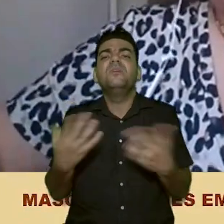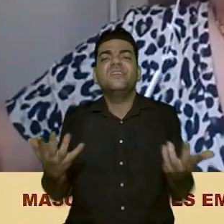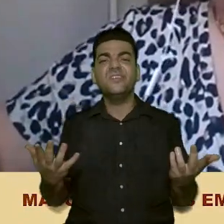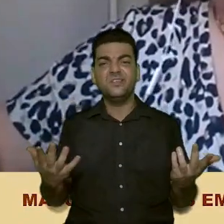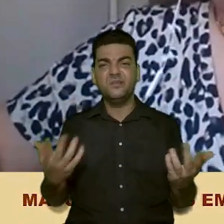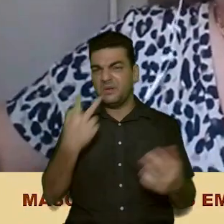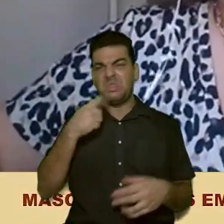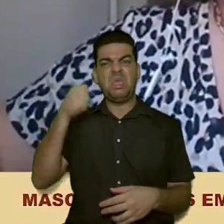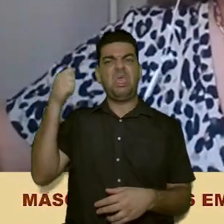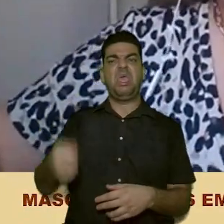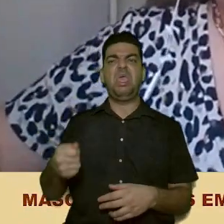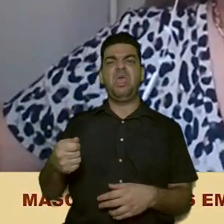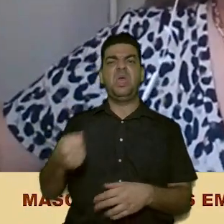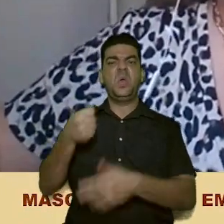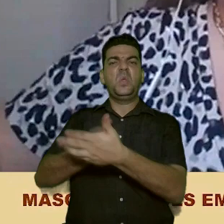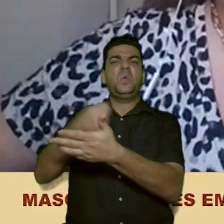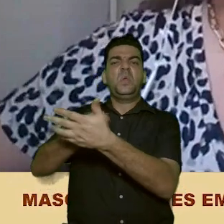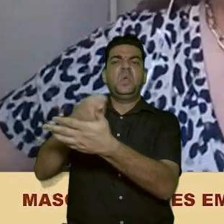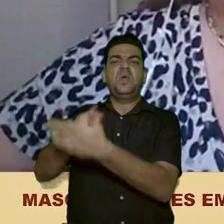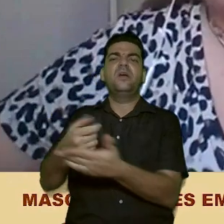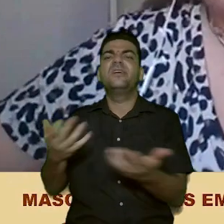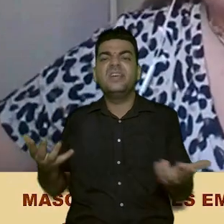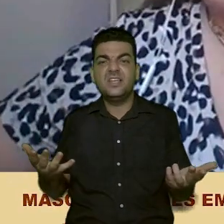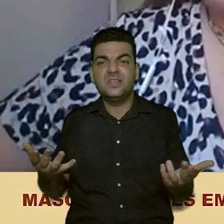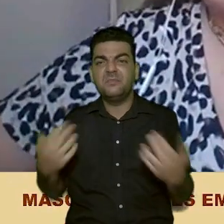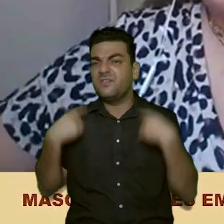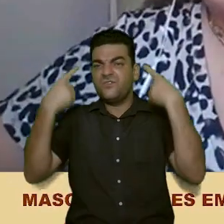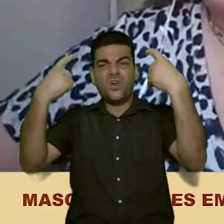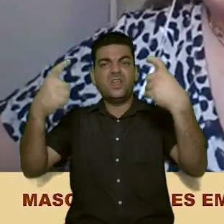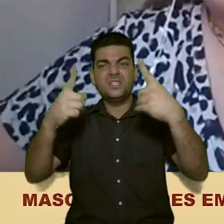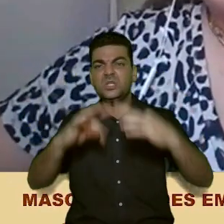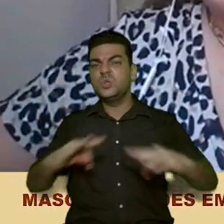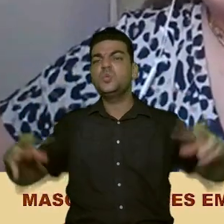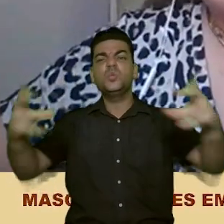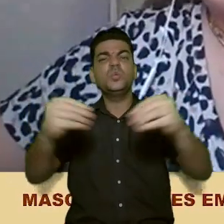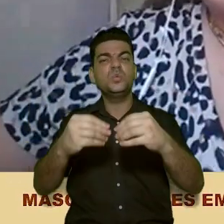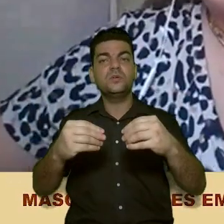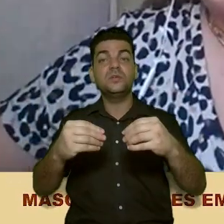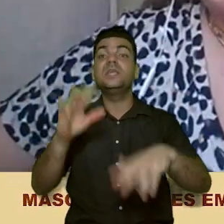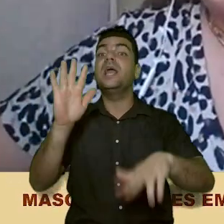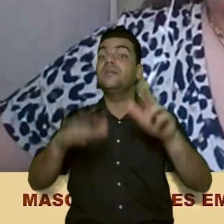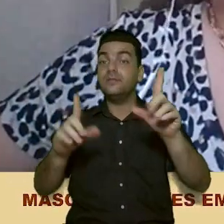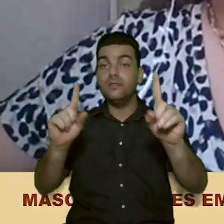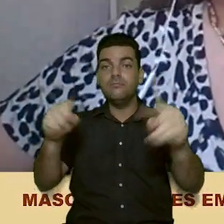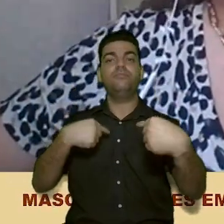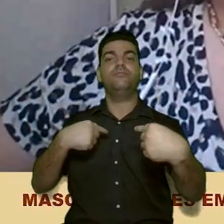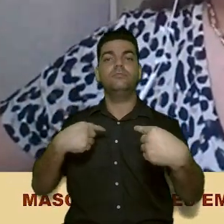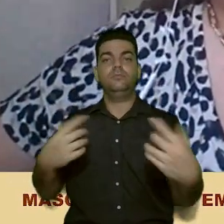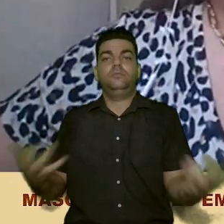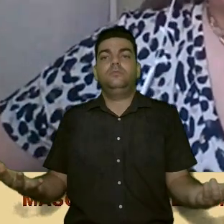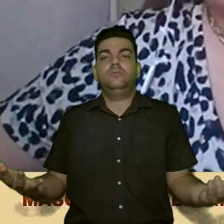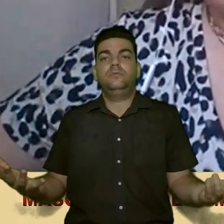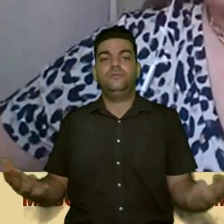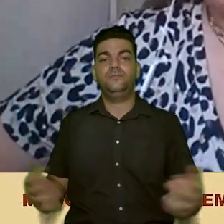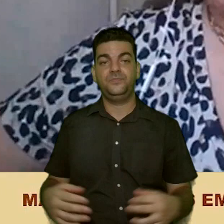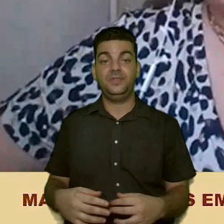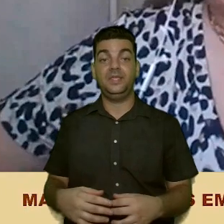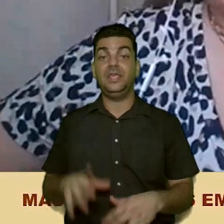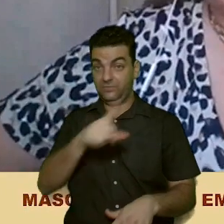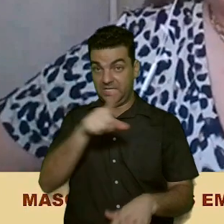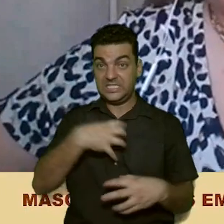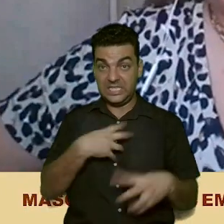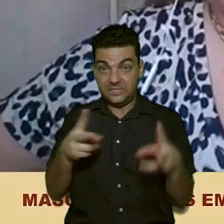estamos levantando uma bandeira que violenta todas as pessoas, inclusive a nós, e sem perceber que